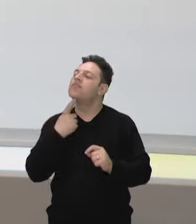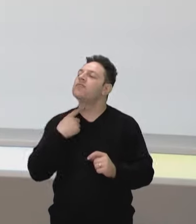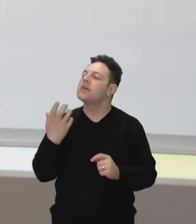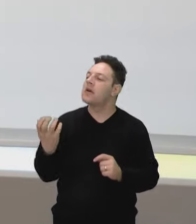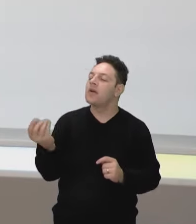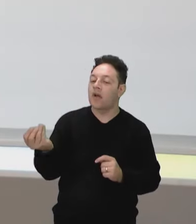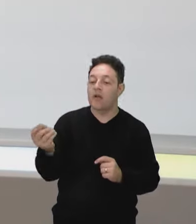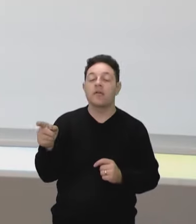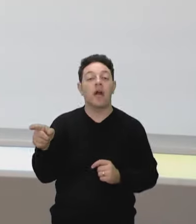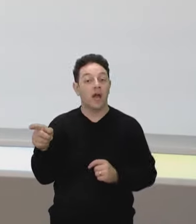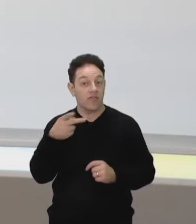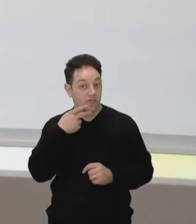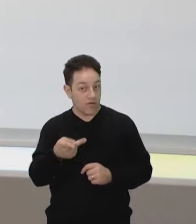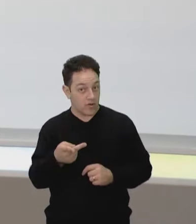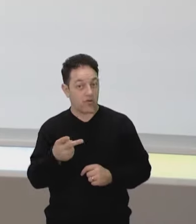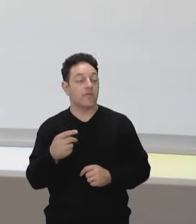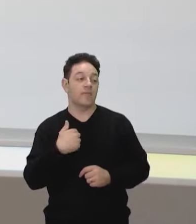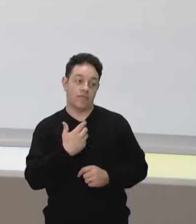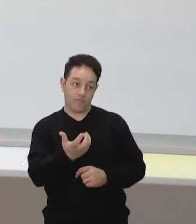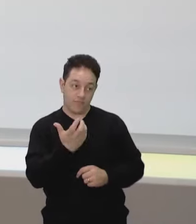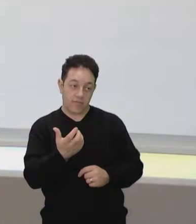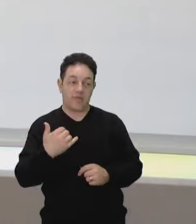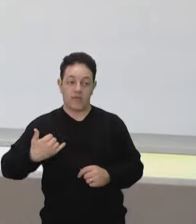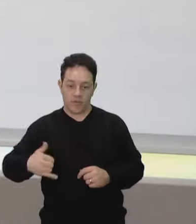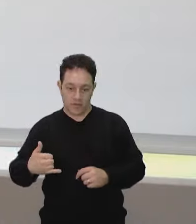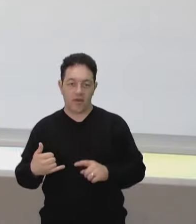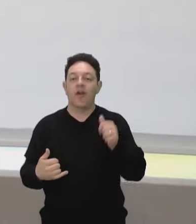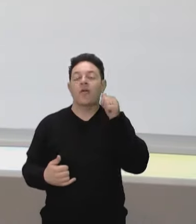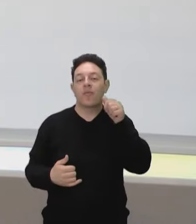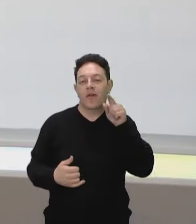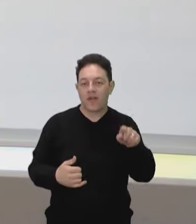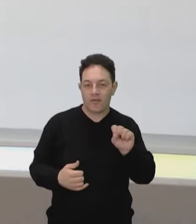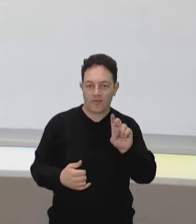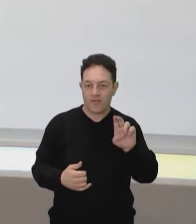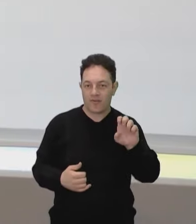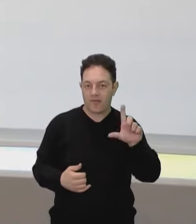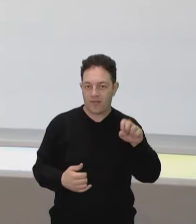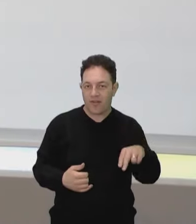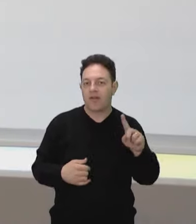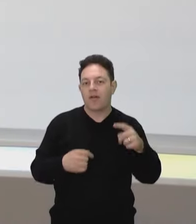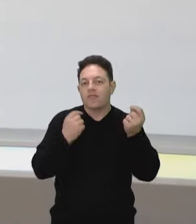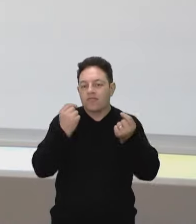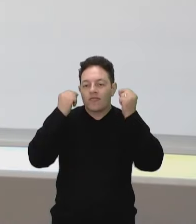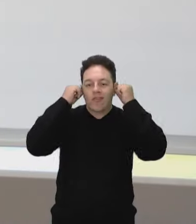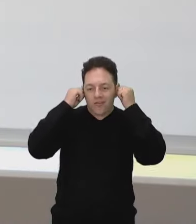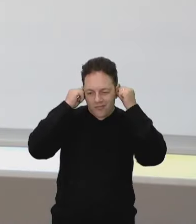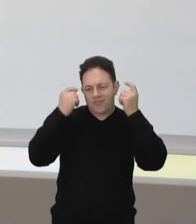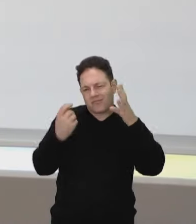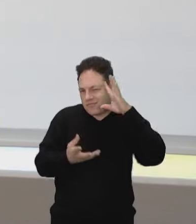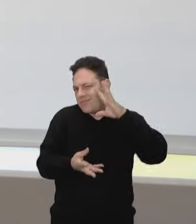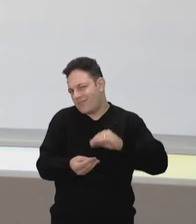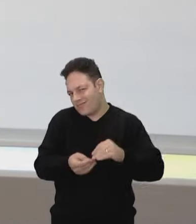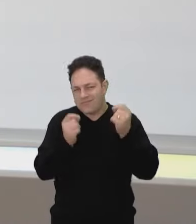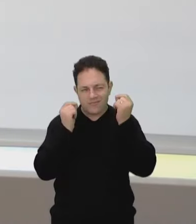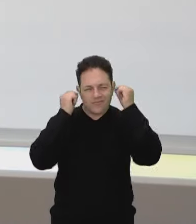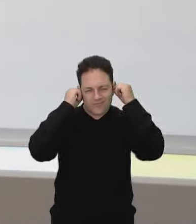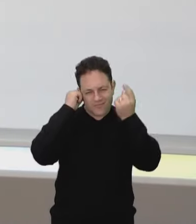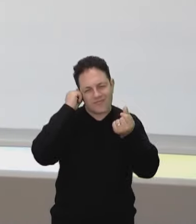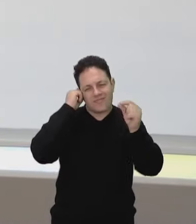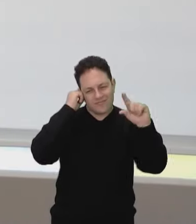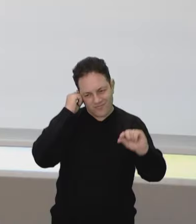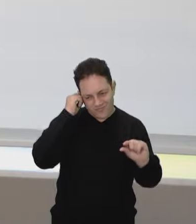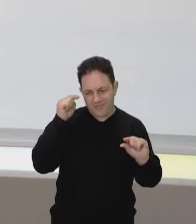comprar um celular e a Suelen disse que queria comprar um fone de ouvido. Óbvio que o fone de ouvido saiu mais barato do